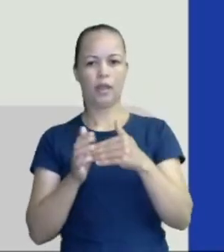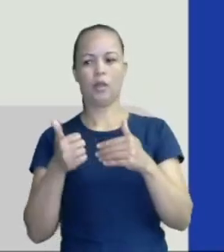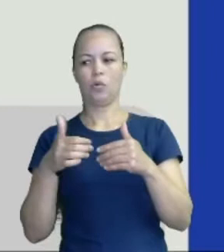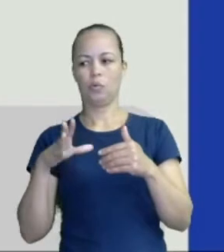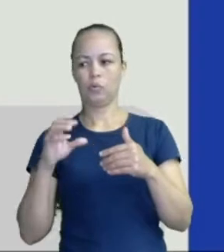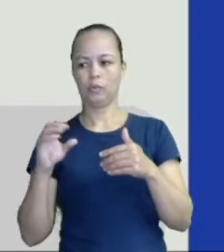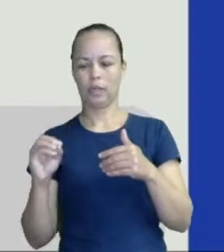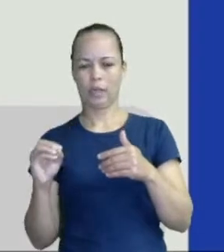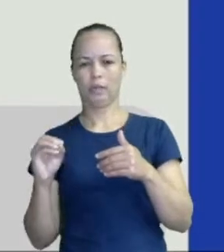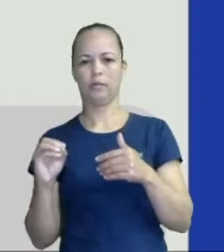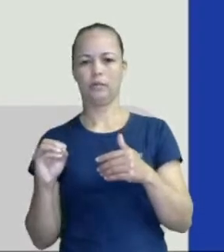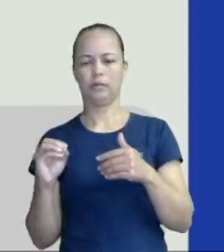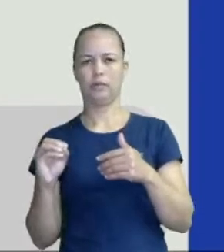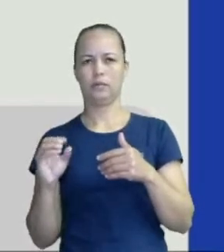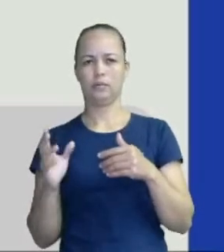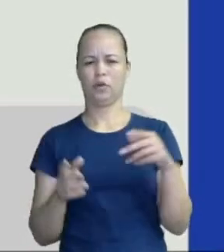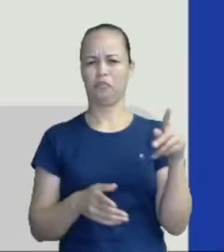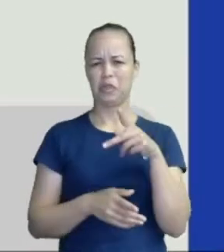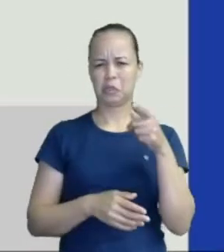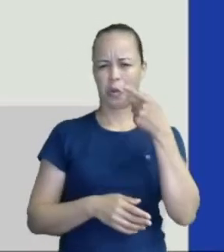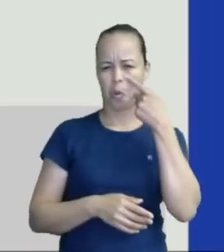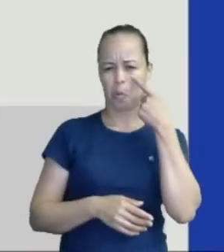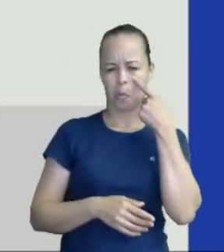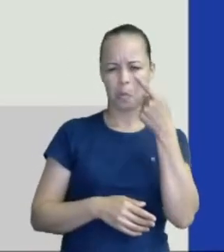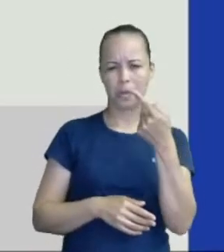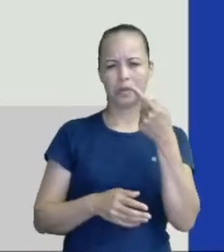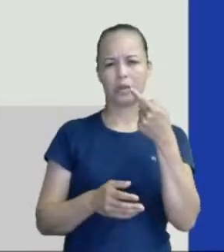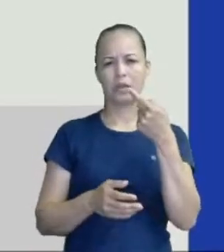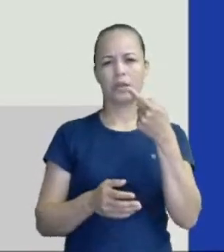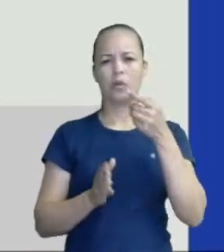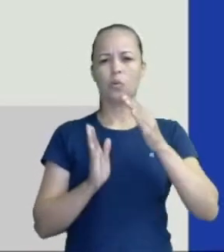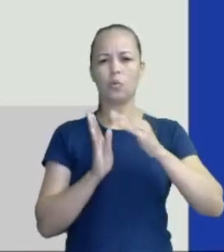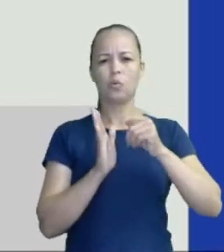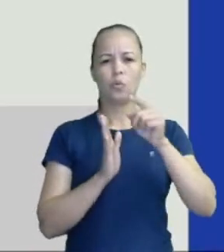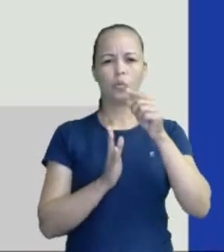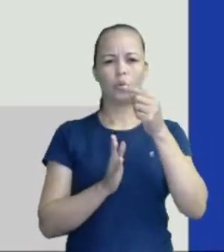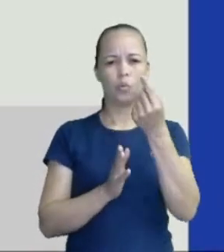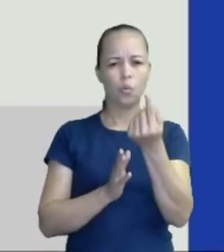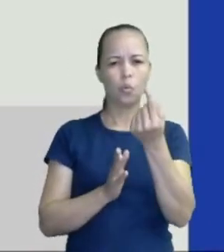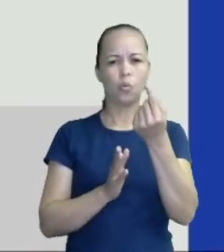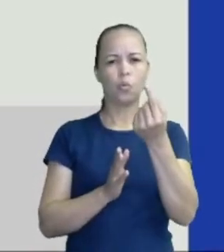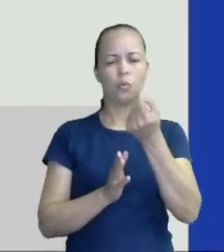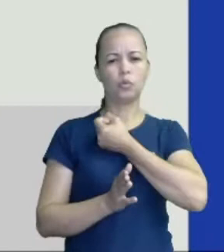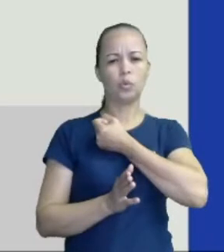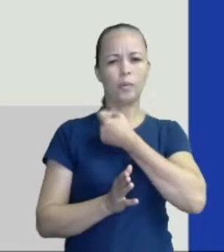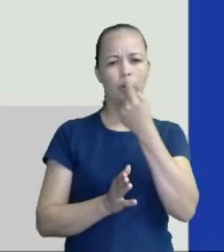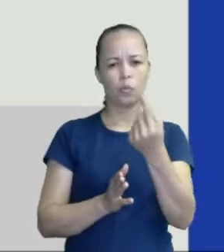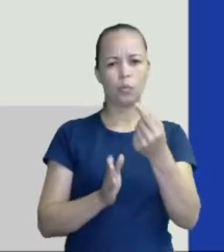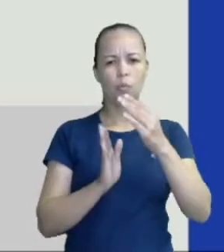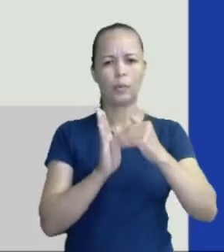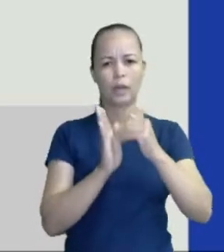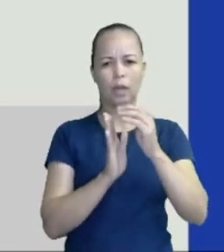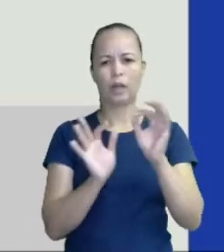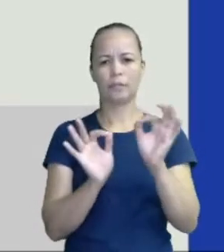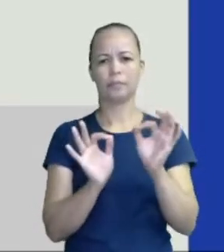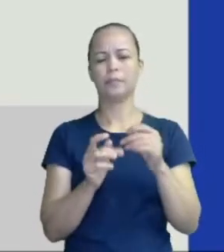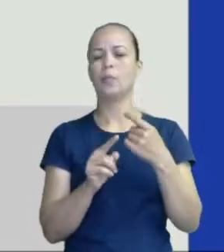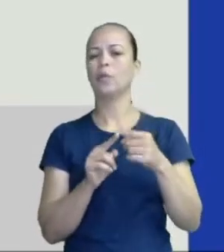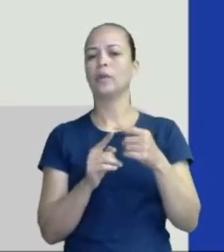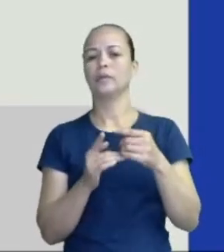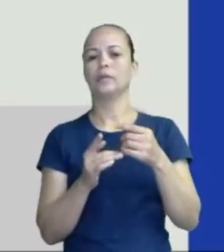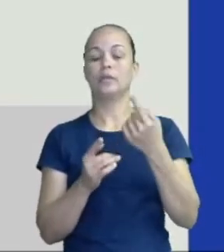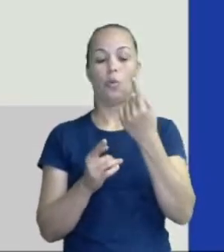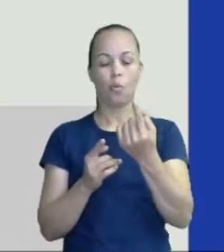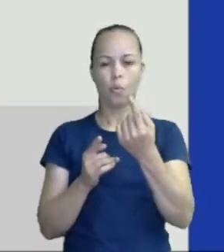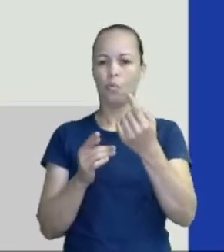senhora riscou o número 1. Por quê? Porque 1 divide todos os números, tá certo, gente? Então, 1 não entra na listinha, porque 1